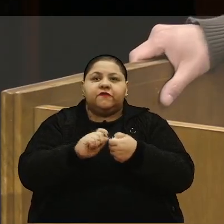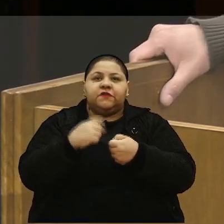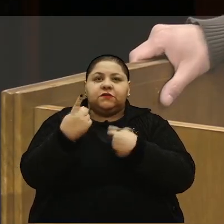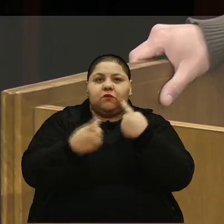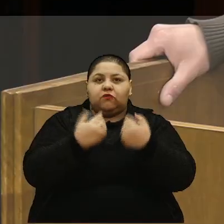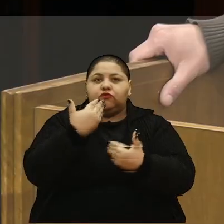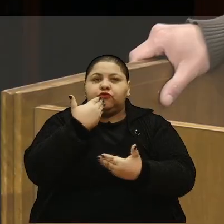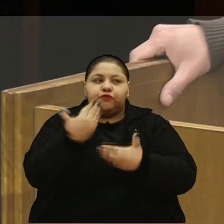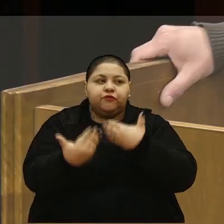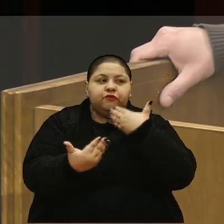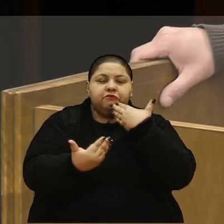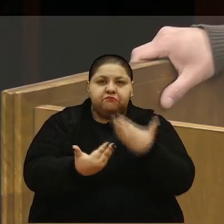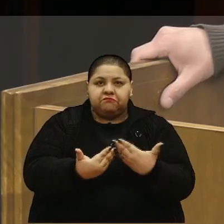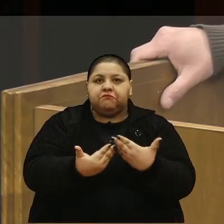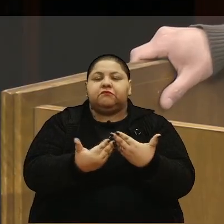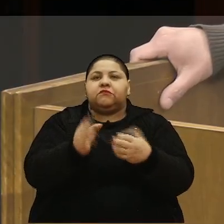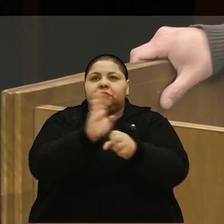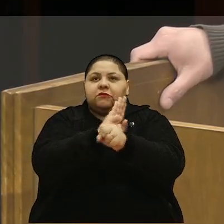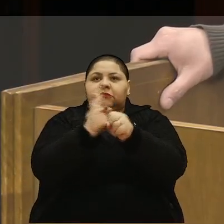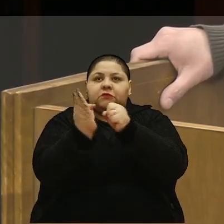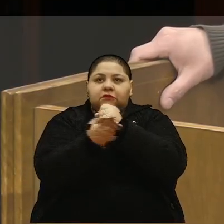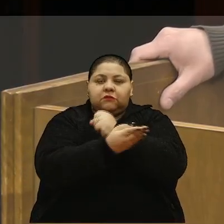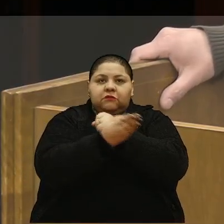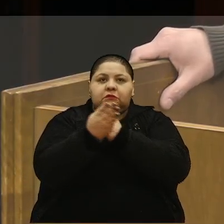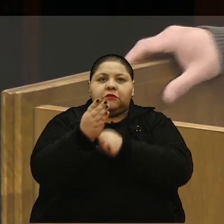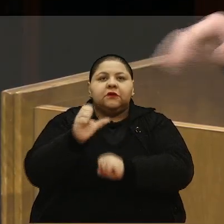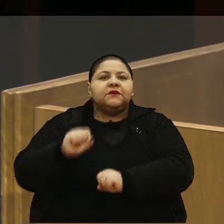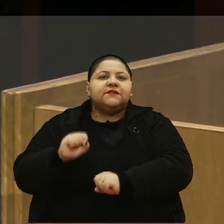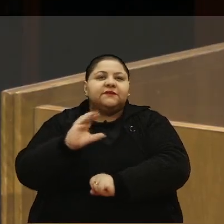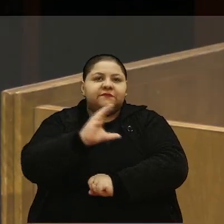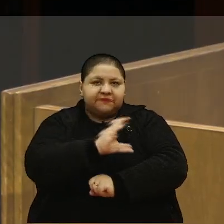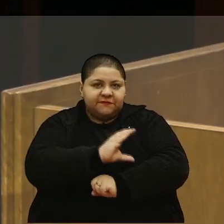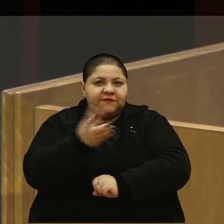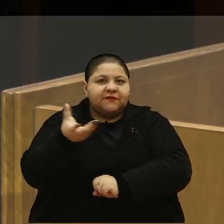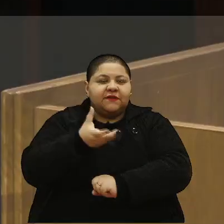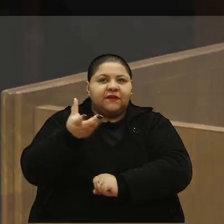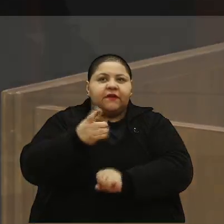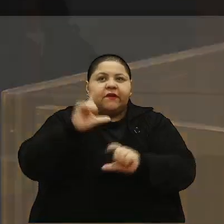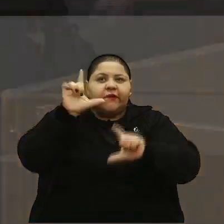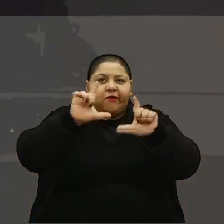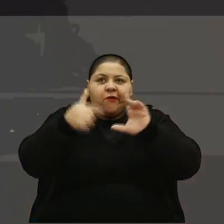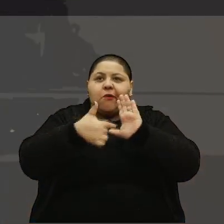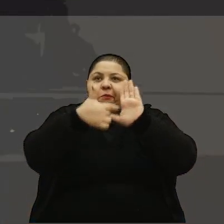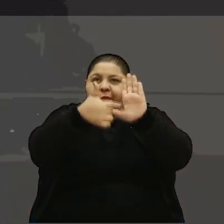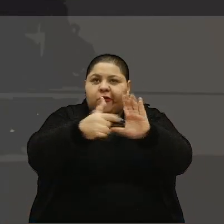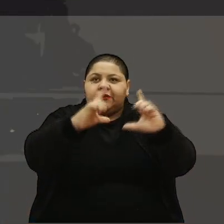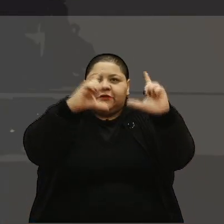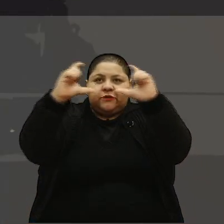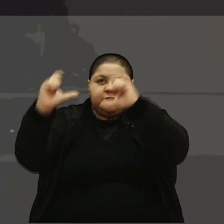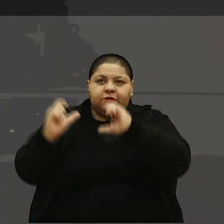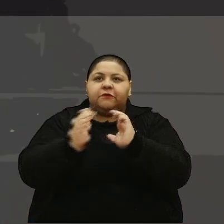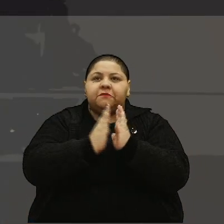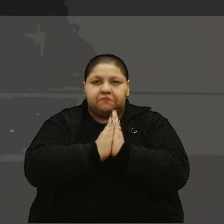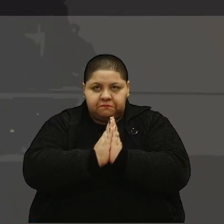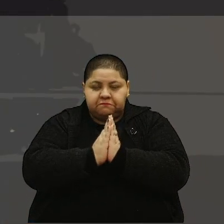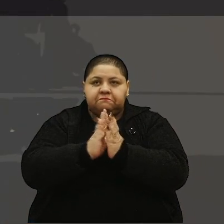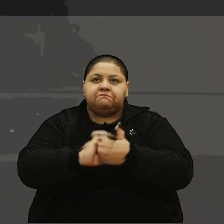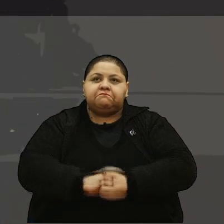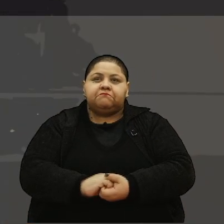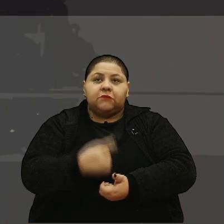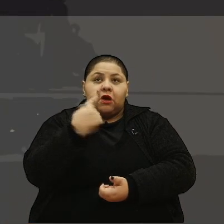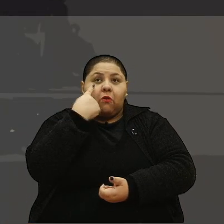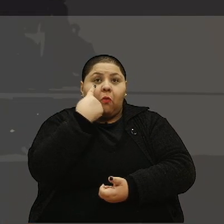pedidos e foi lá no bairro Santa Catarina e quero que a TV Câmara dê prioridade para as fotos, por gentileza.